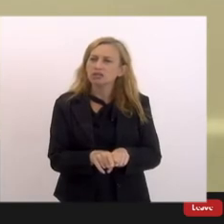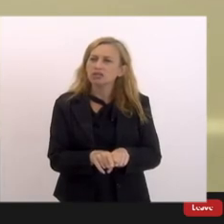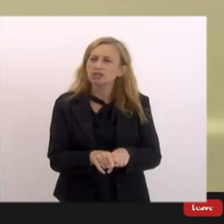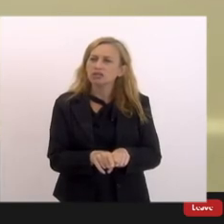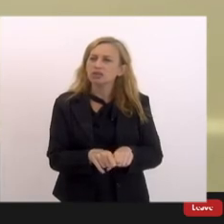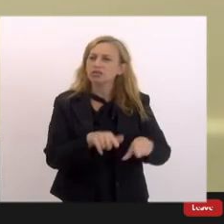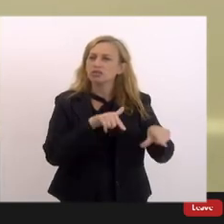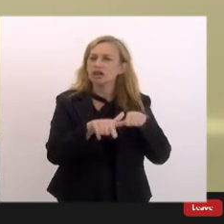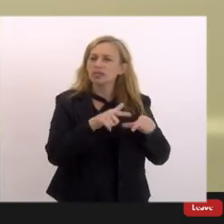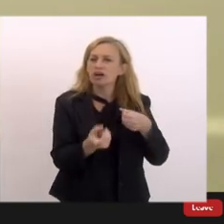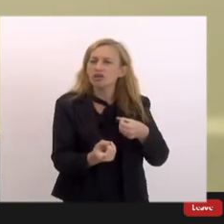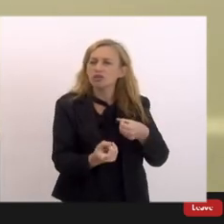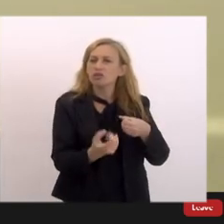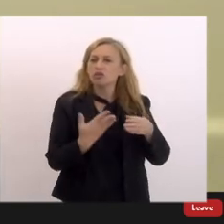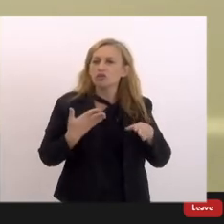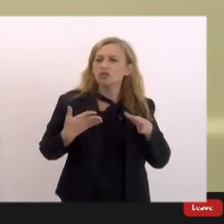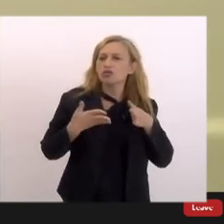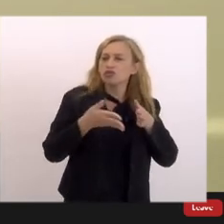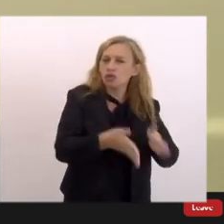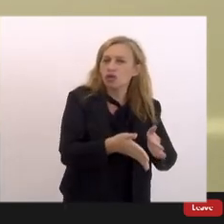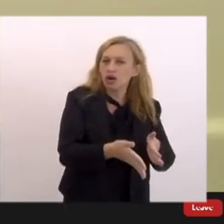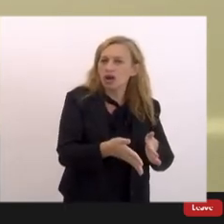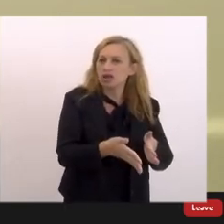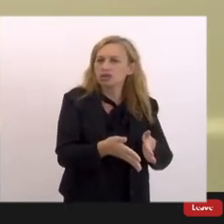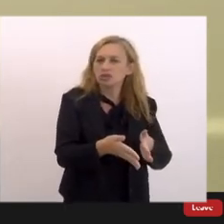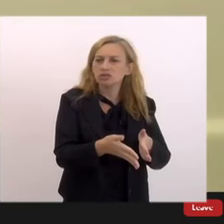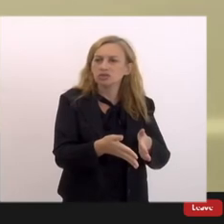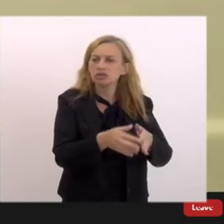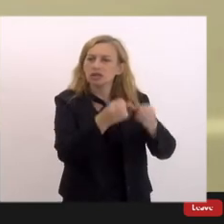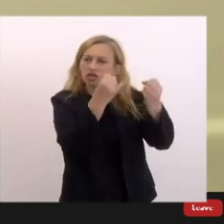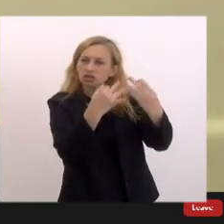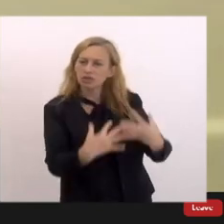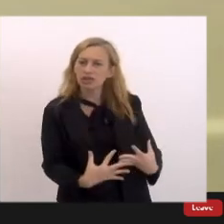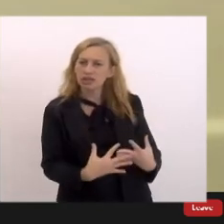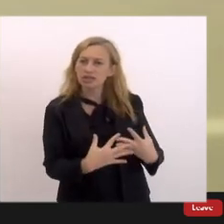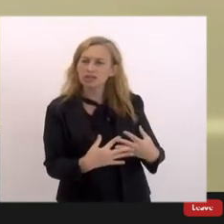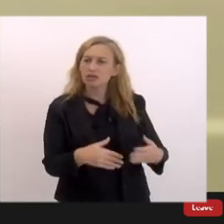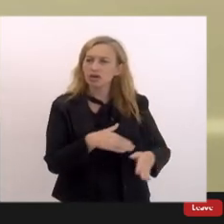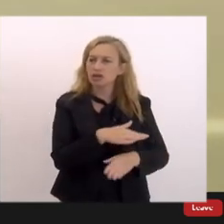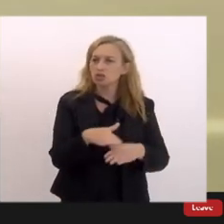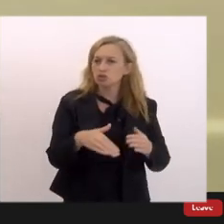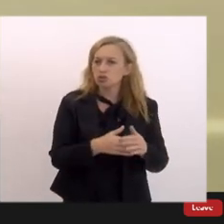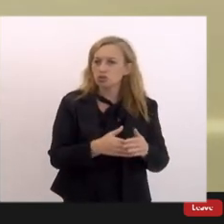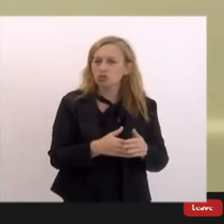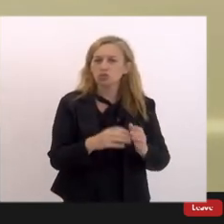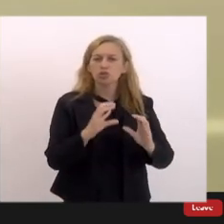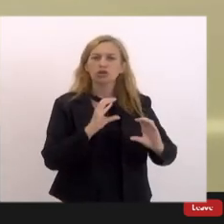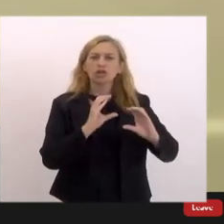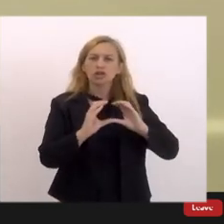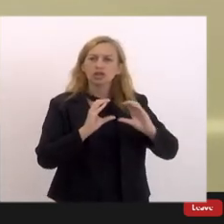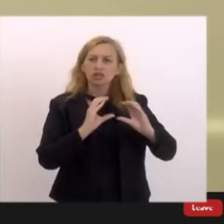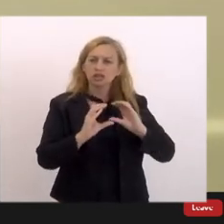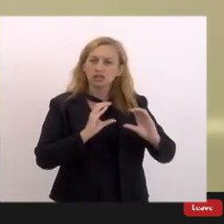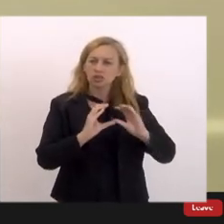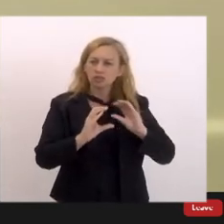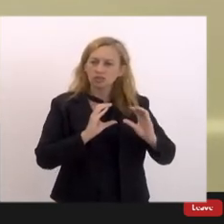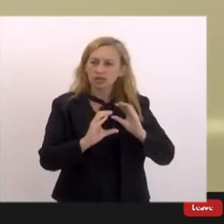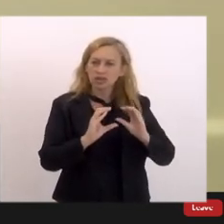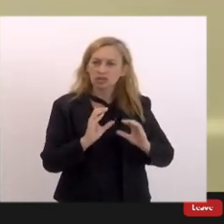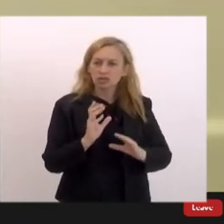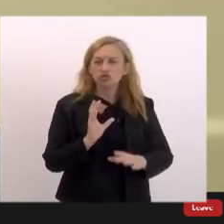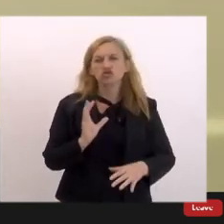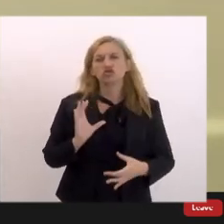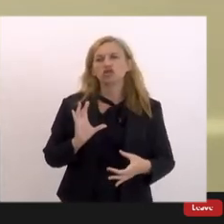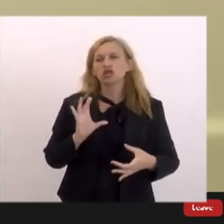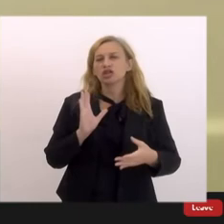trabalho voltado para esclarecimento da população, né? Um canal direto para a nossa comunicação. Eles